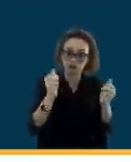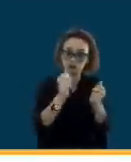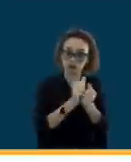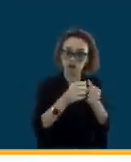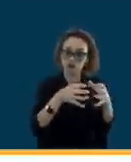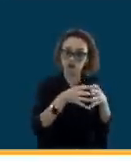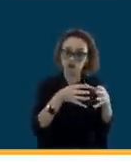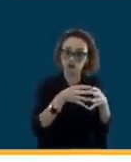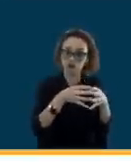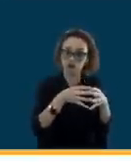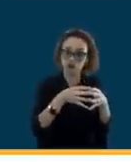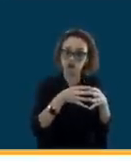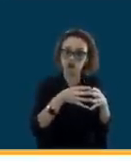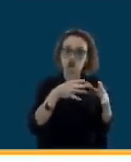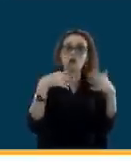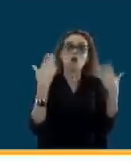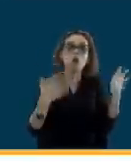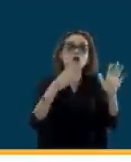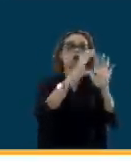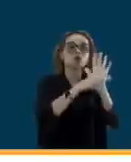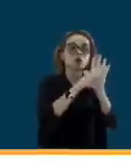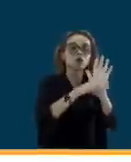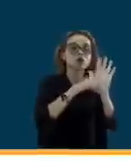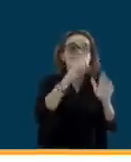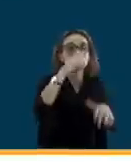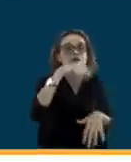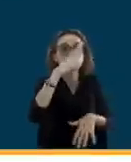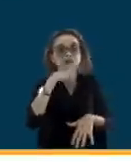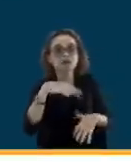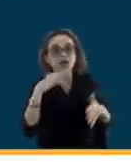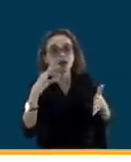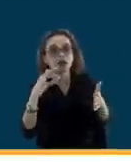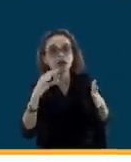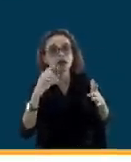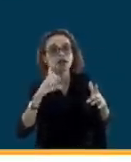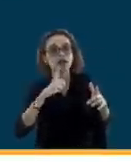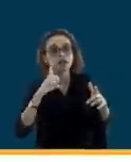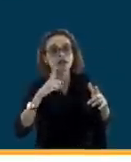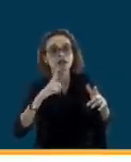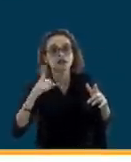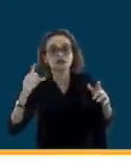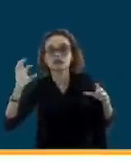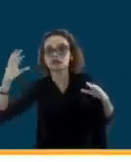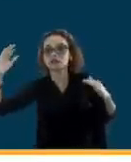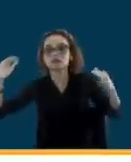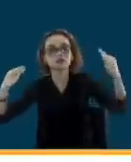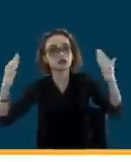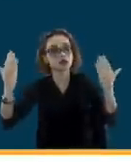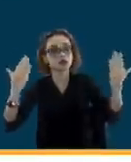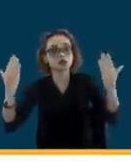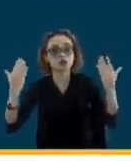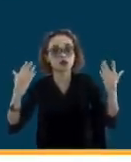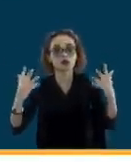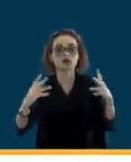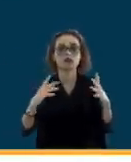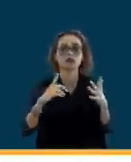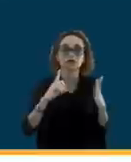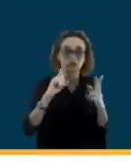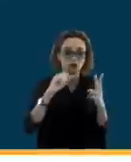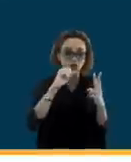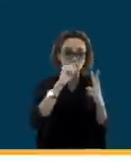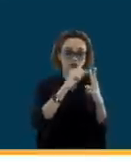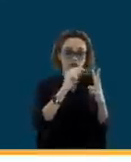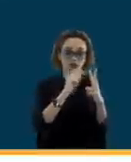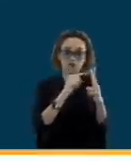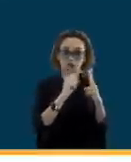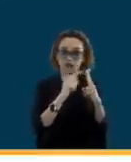o conceito, né? Mas quem preencher os mesmos requisitos do outro tem acesso igual. O segundo princípio,